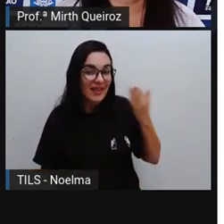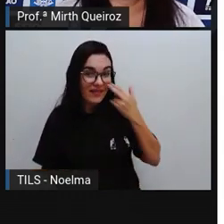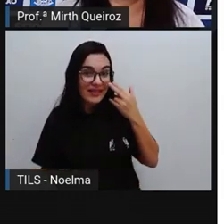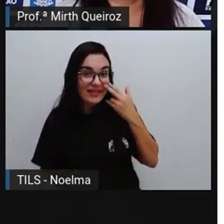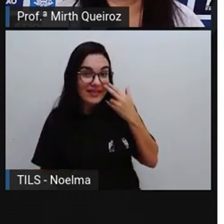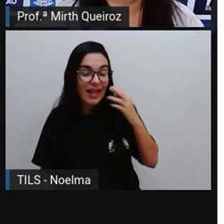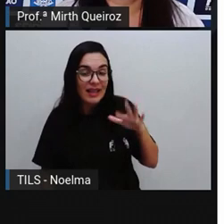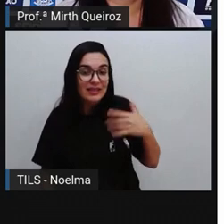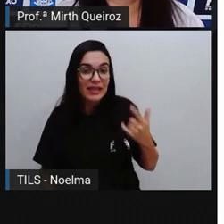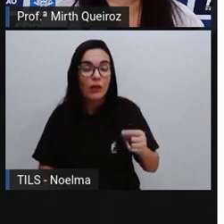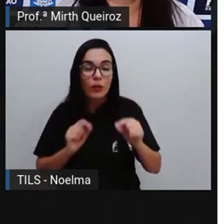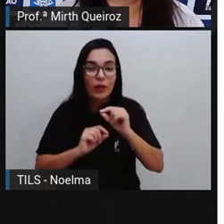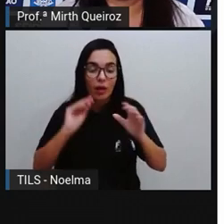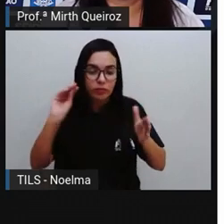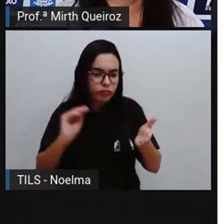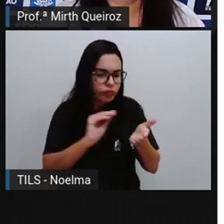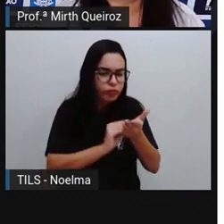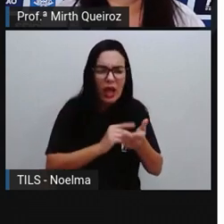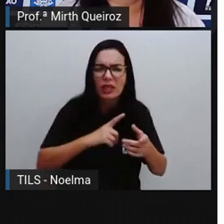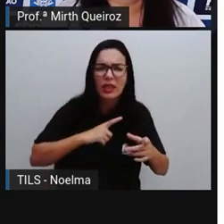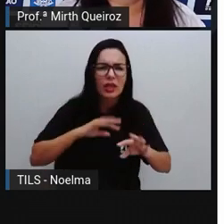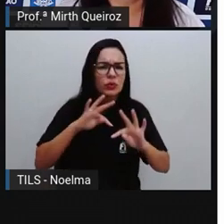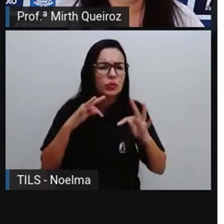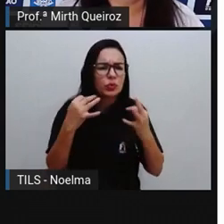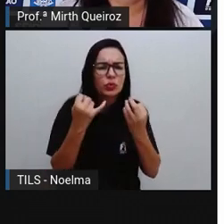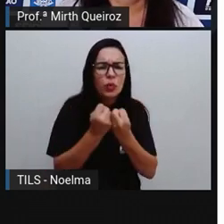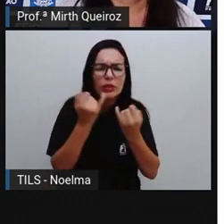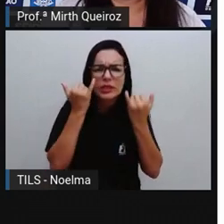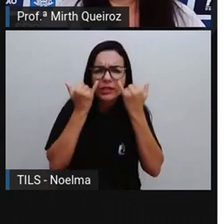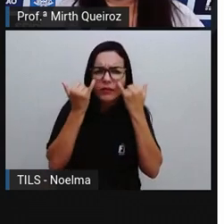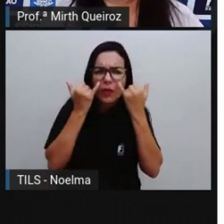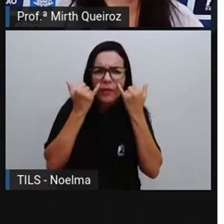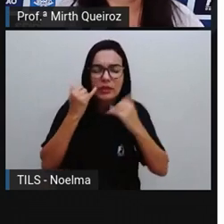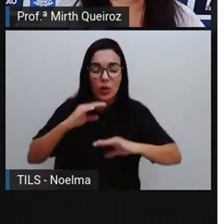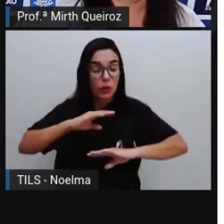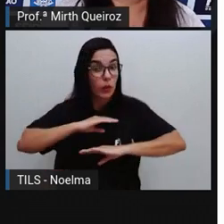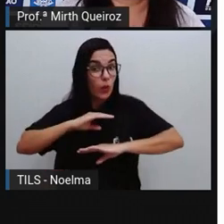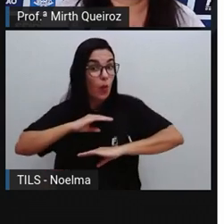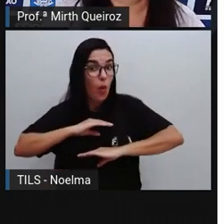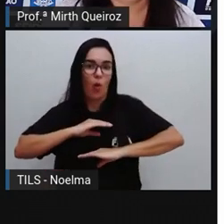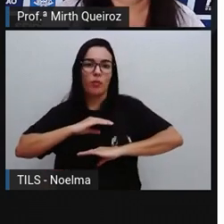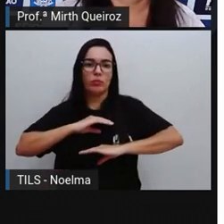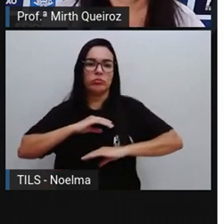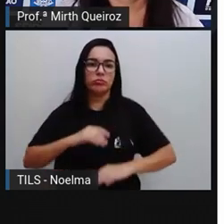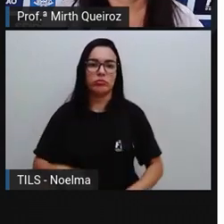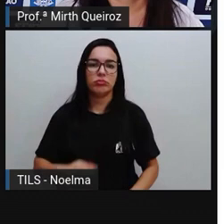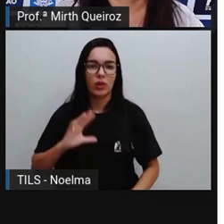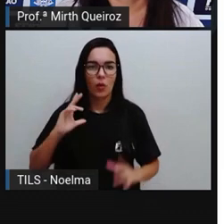né? Sobre a célula, sobre tecido, e vai trazer informações sobre órgãos, sobre isso.